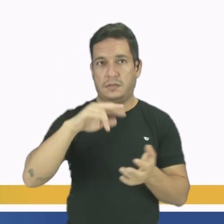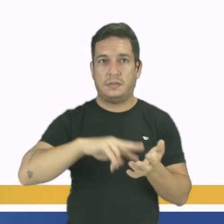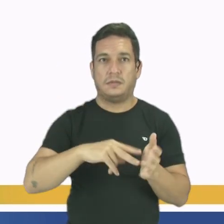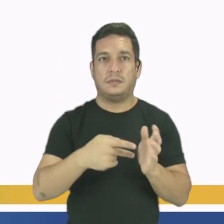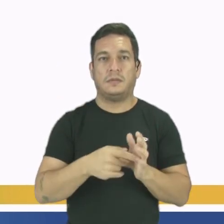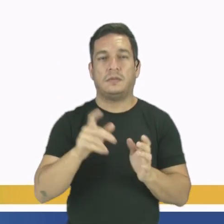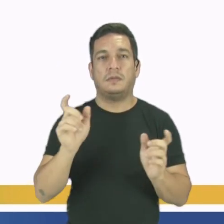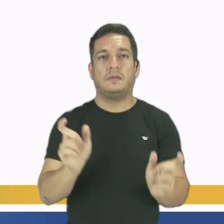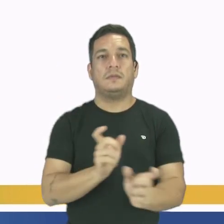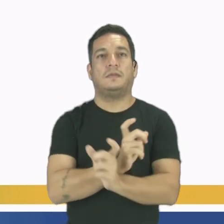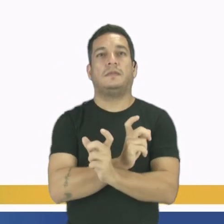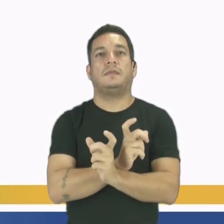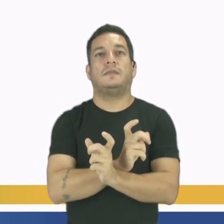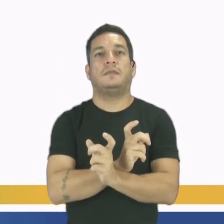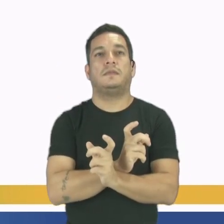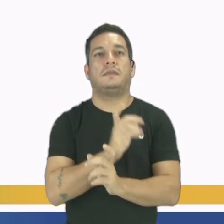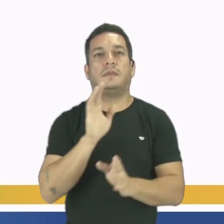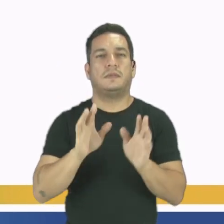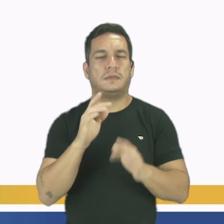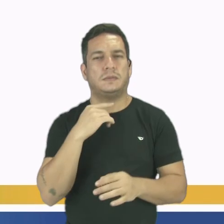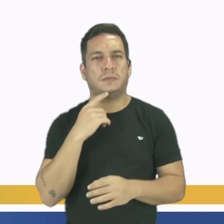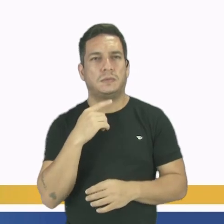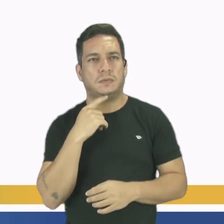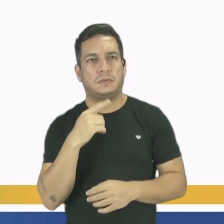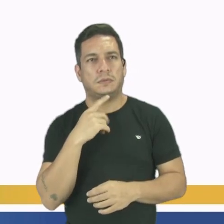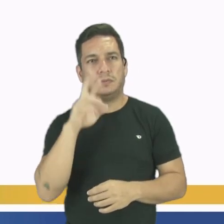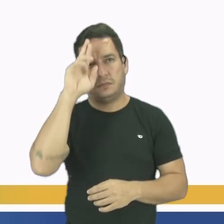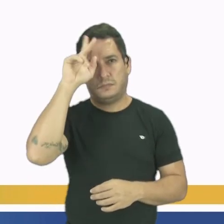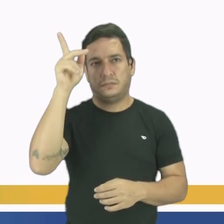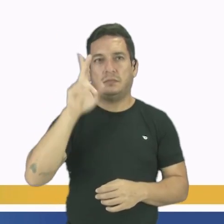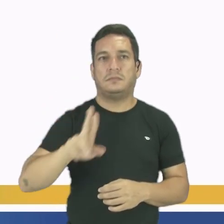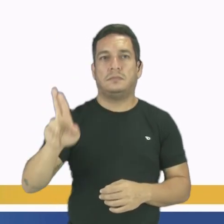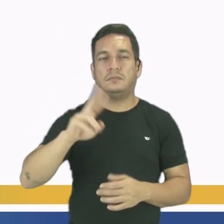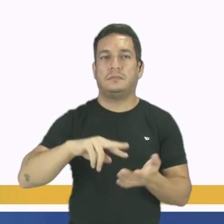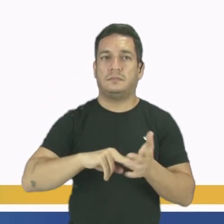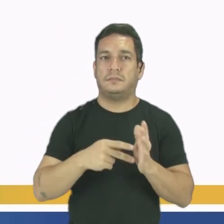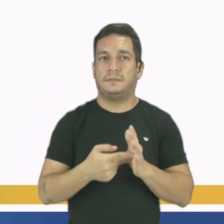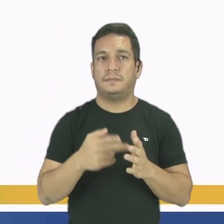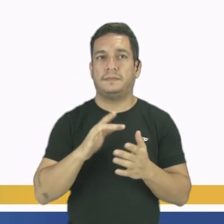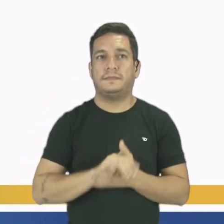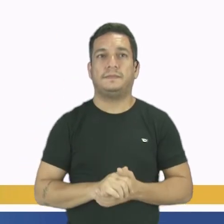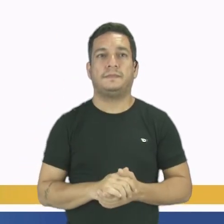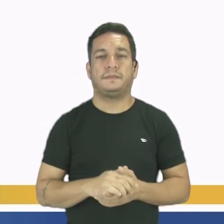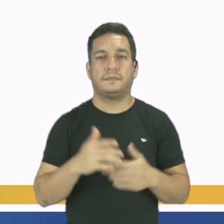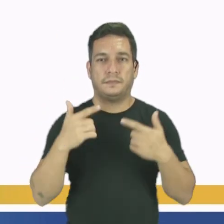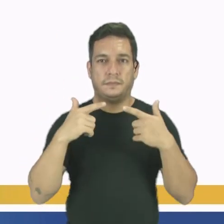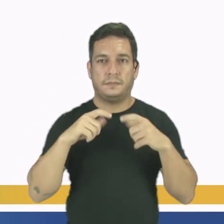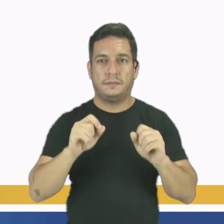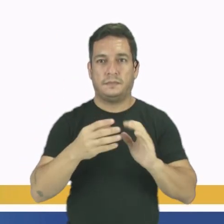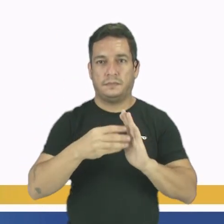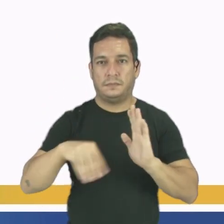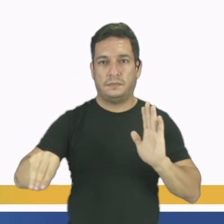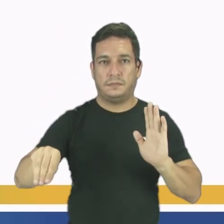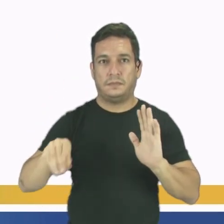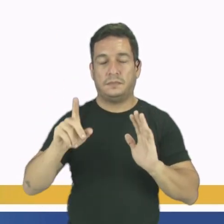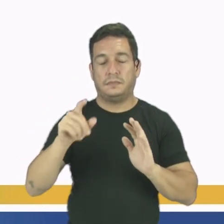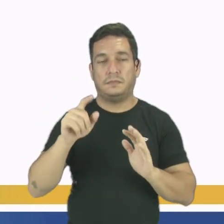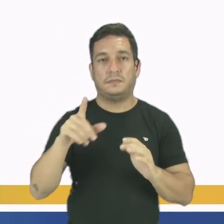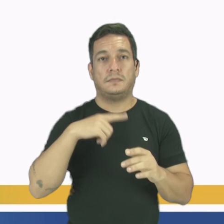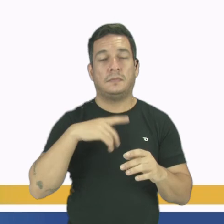de sentidos contrários ou contraditórios numa mesma atitude e significação. A figura de linguagem